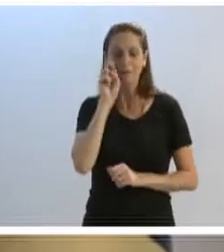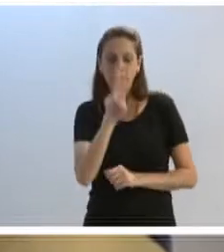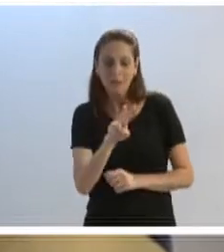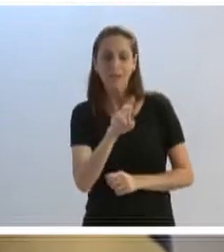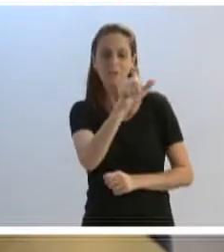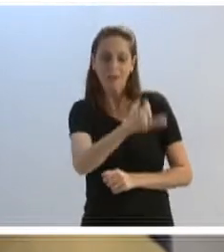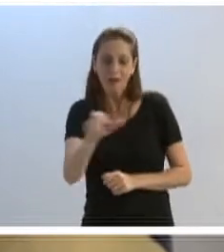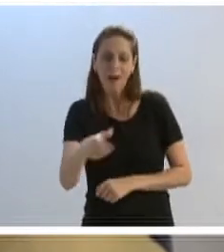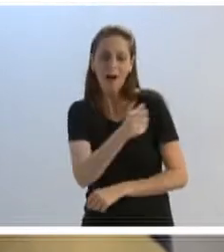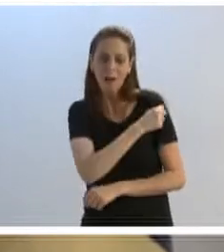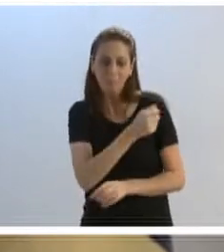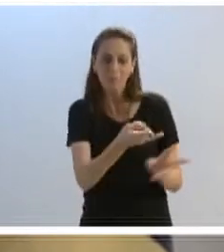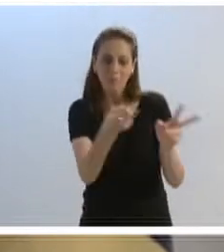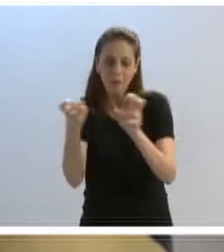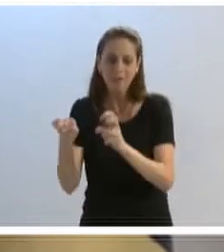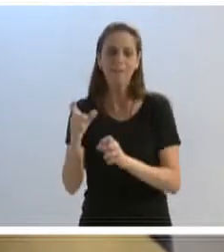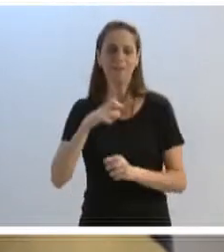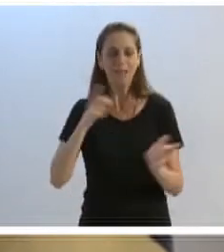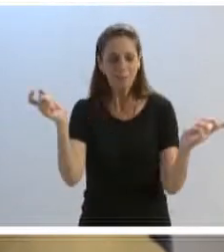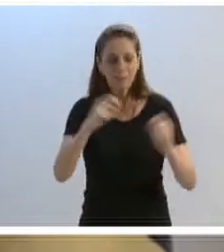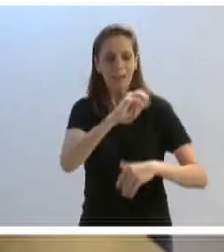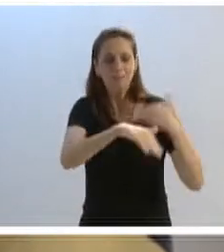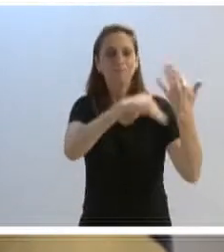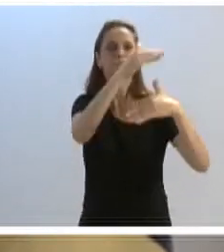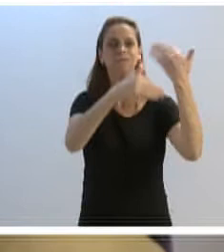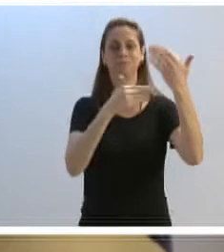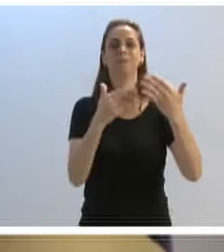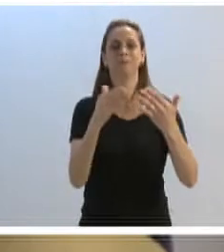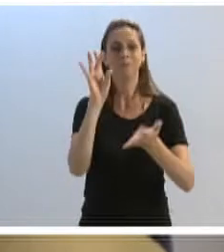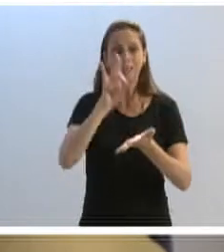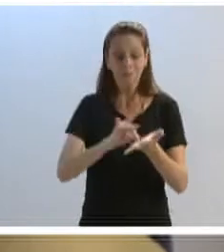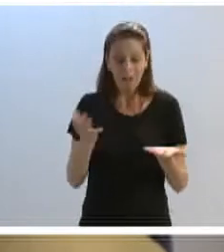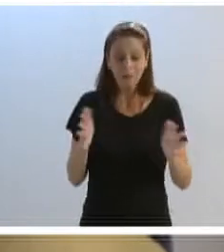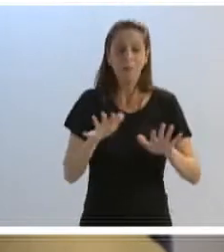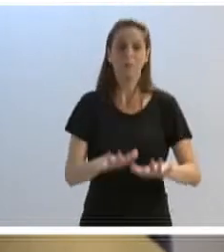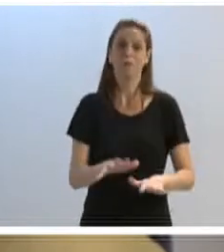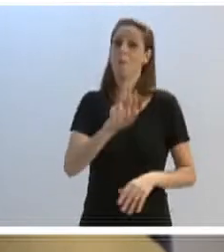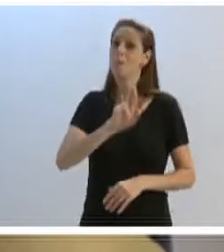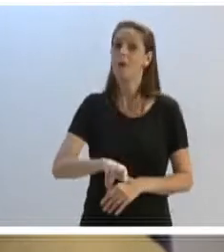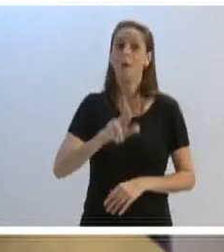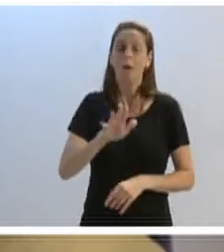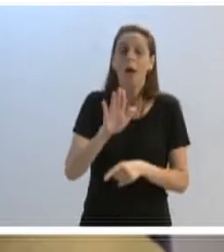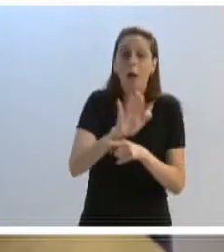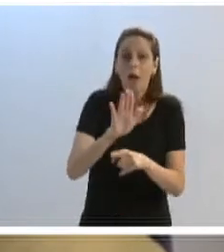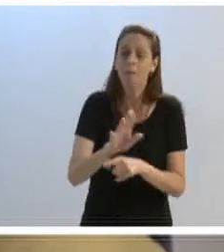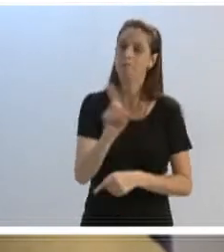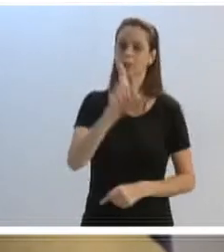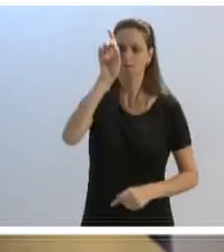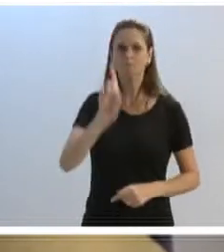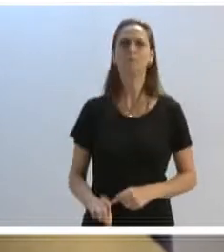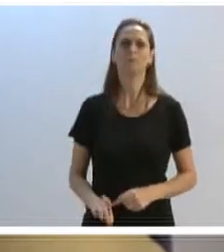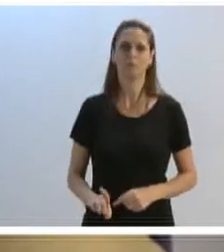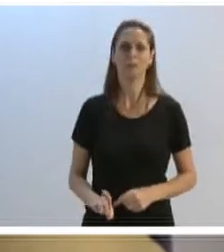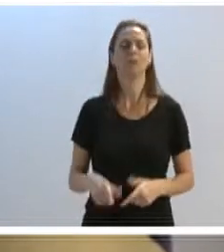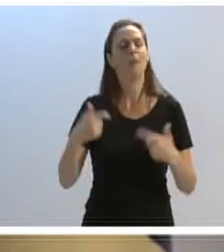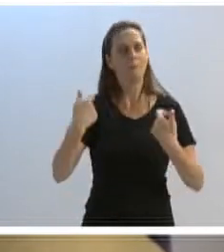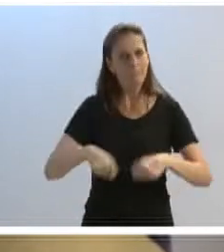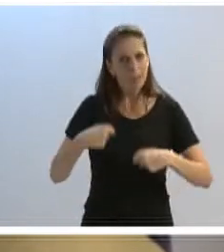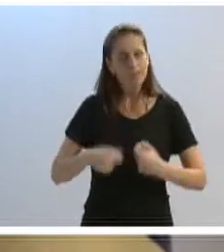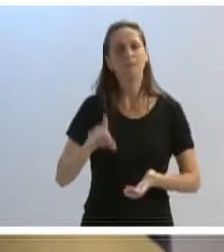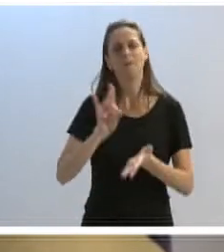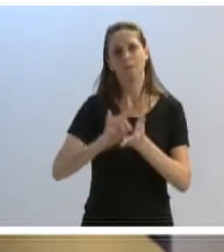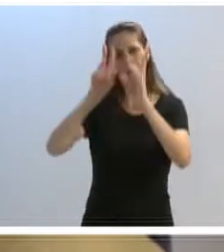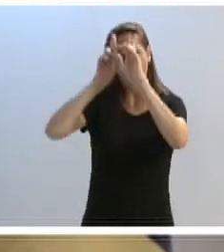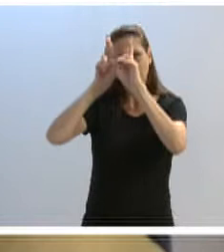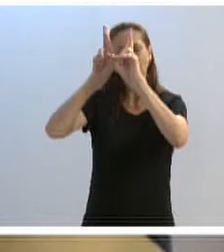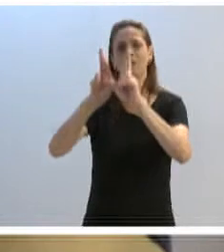ressaltadas e as dificuldades vencidas. Inclusão não é um favor, é um direito e precisa ser